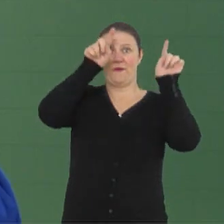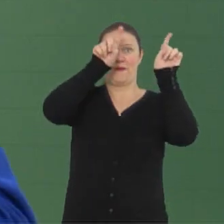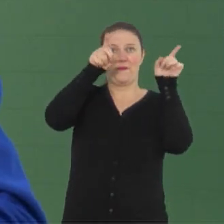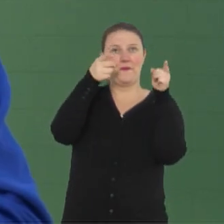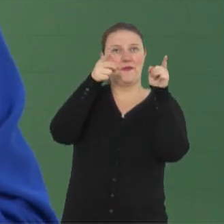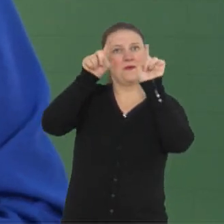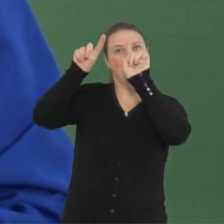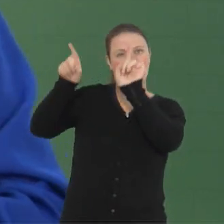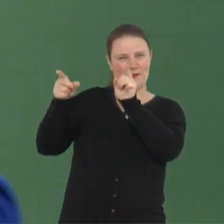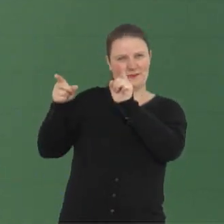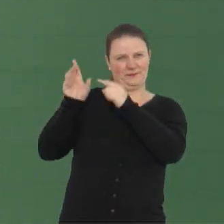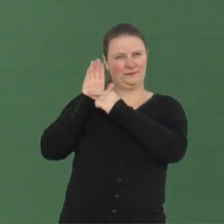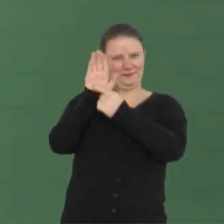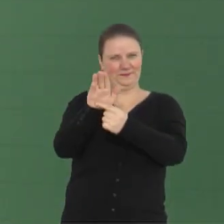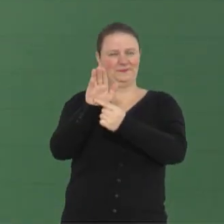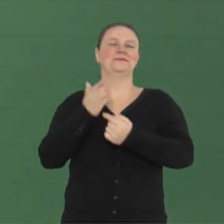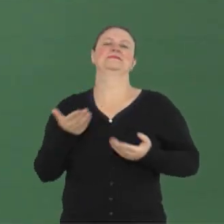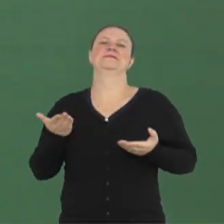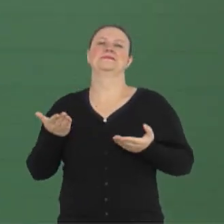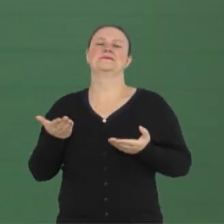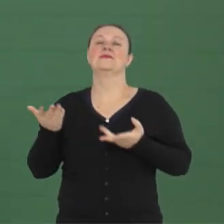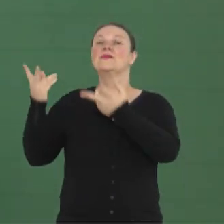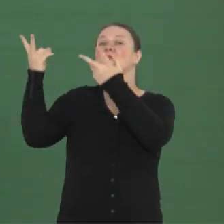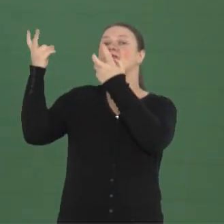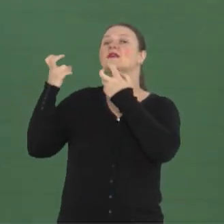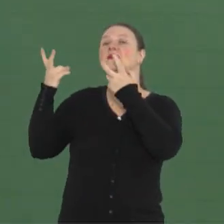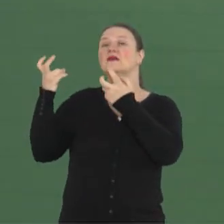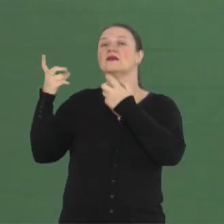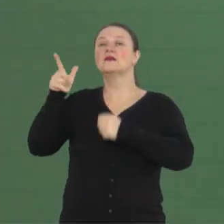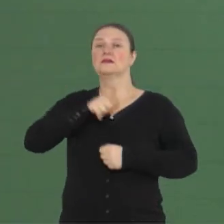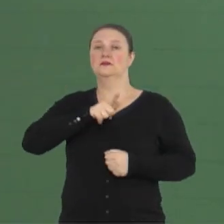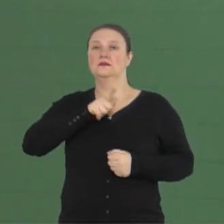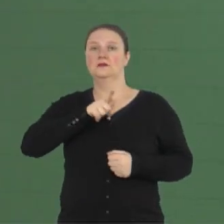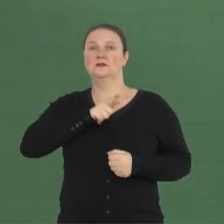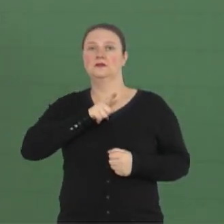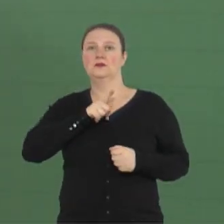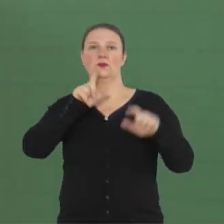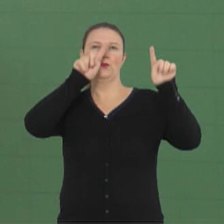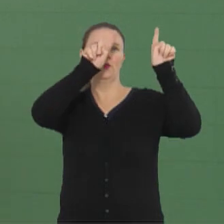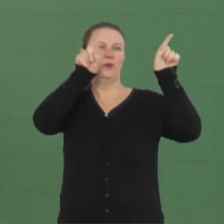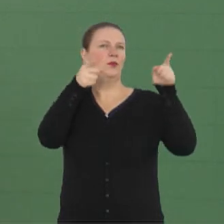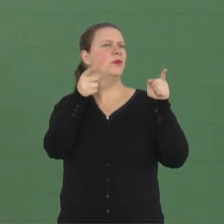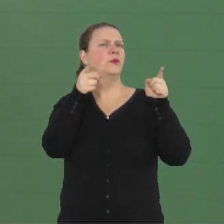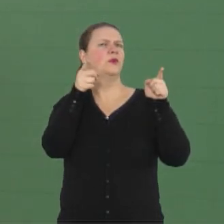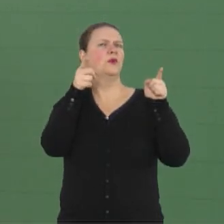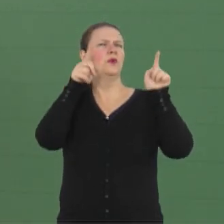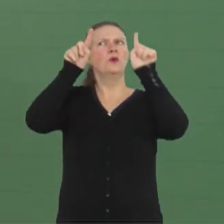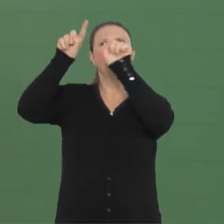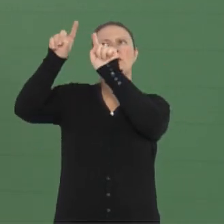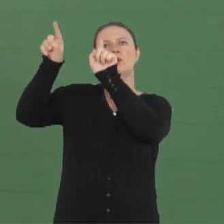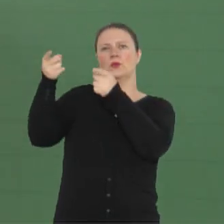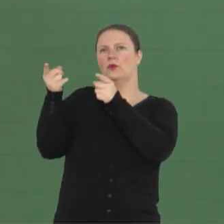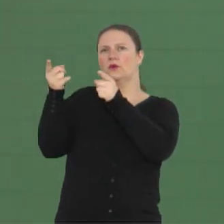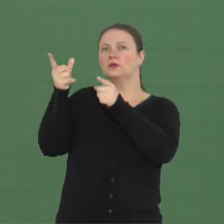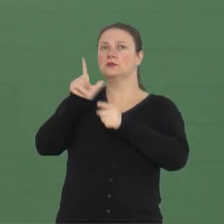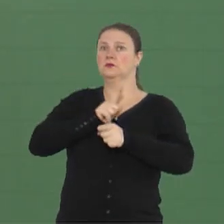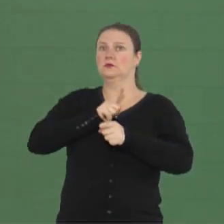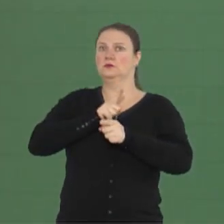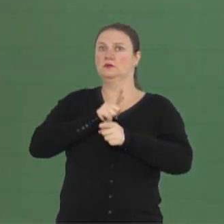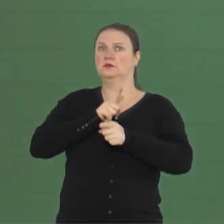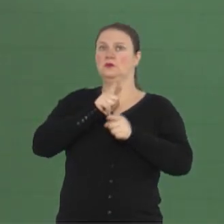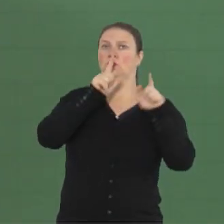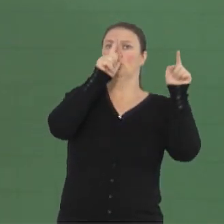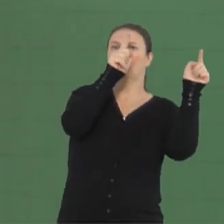que foi dada. Vem comigo, olhem só. Nós temos nessa expressão 2 parênteses em